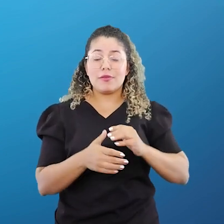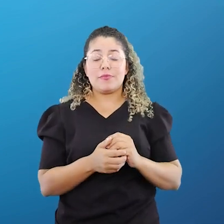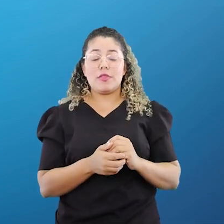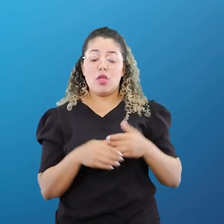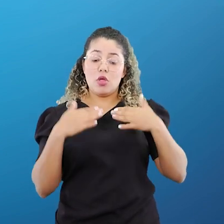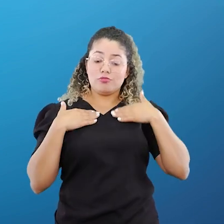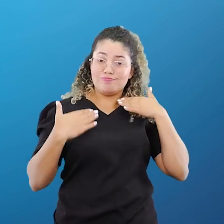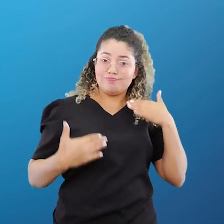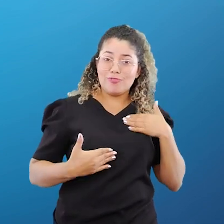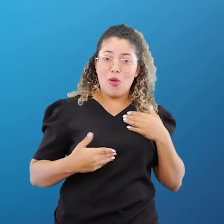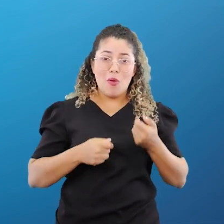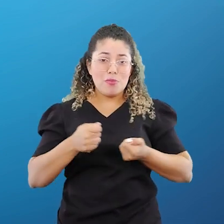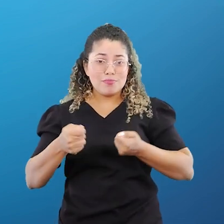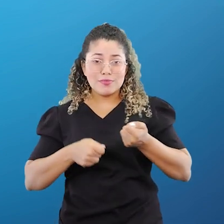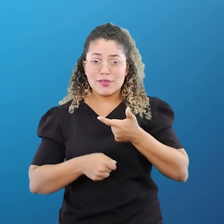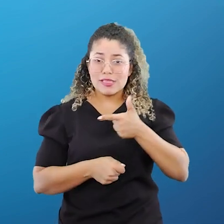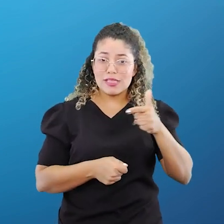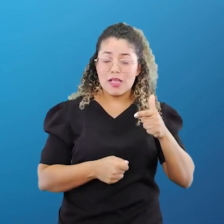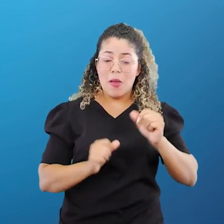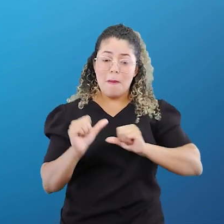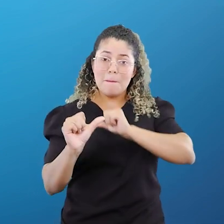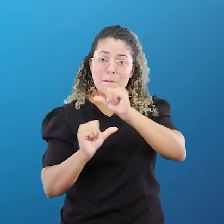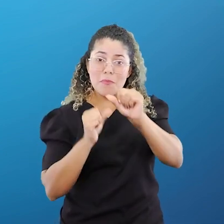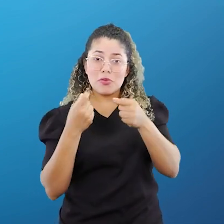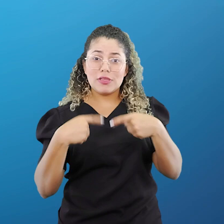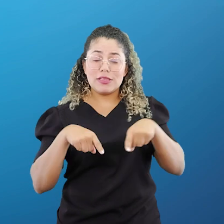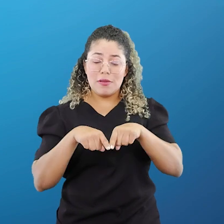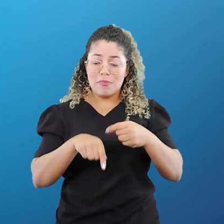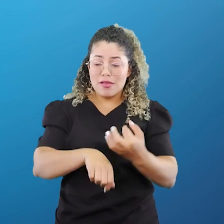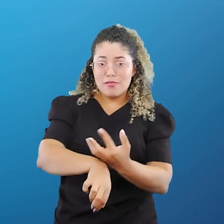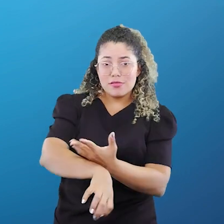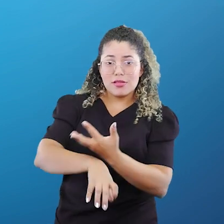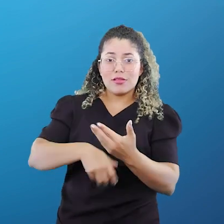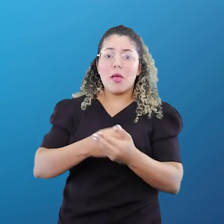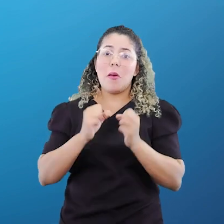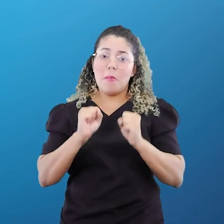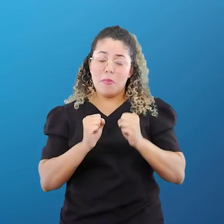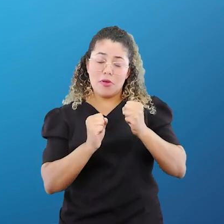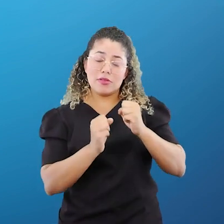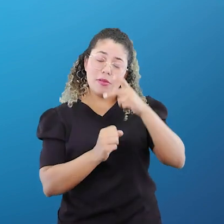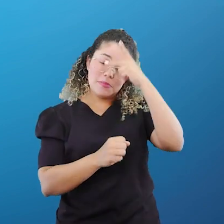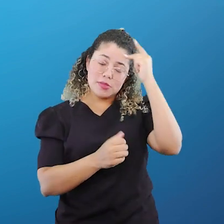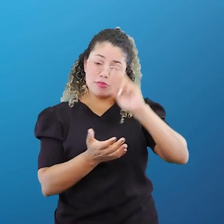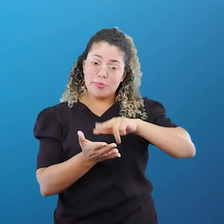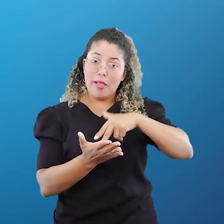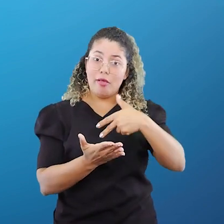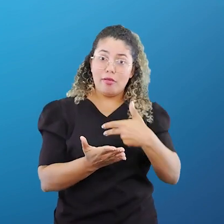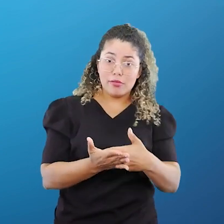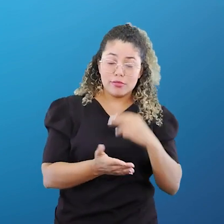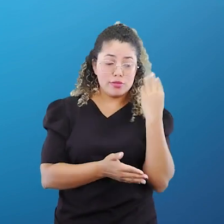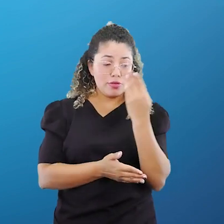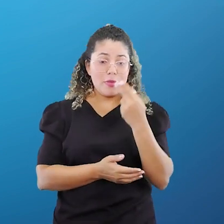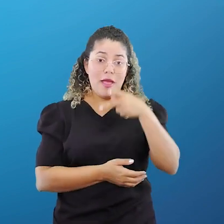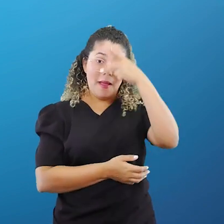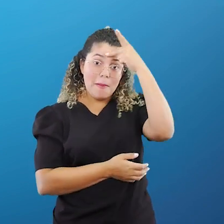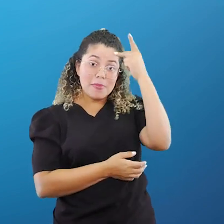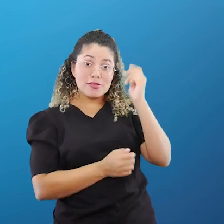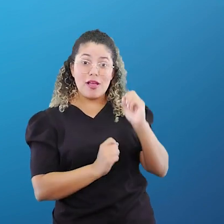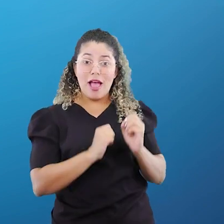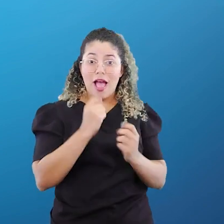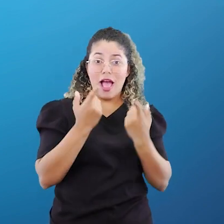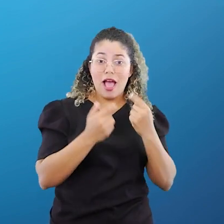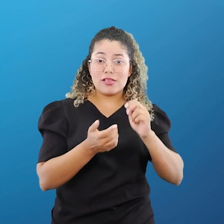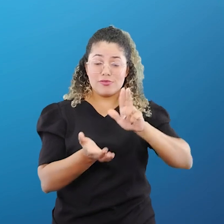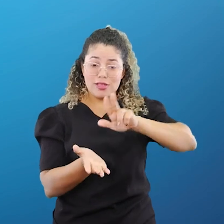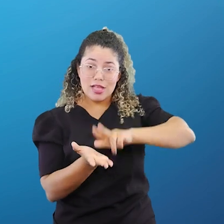do organismo, altera o comportamento e as sensações, podendo levar à perda de consciência. Então, numa crise epilética, a pessoa muitas vezes é